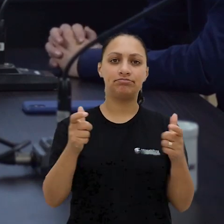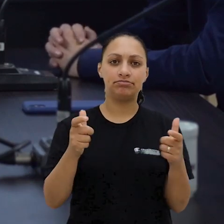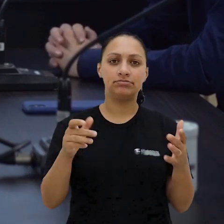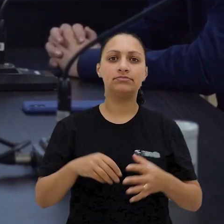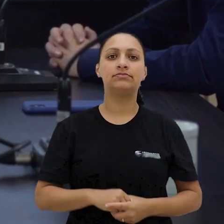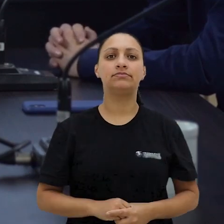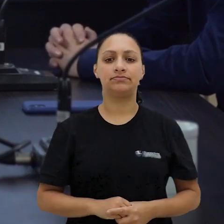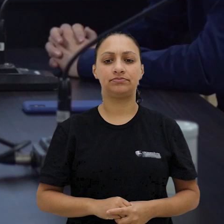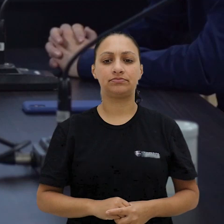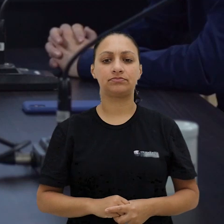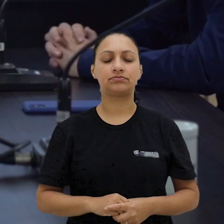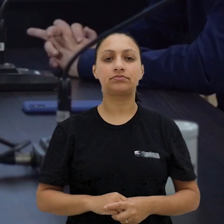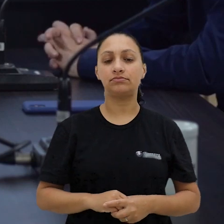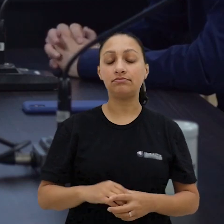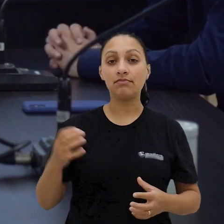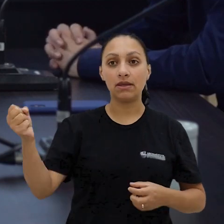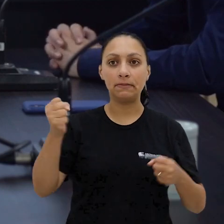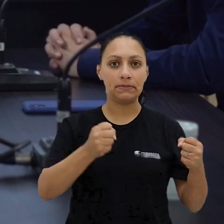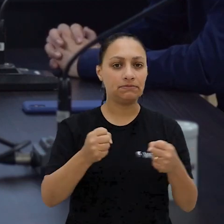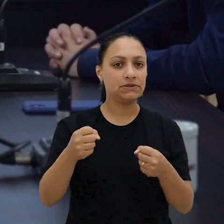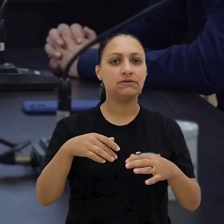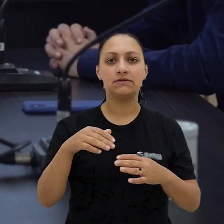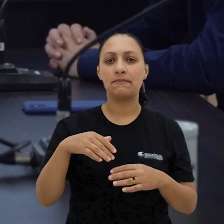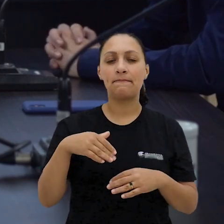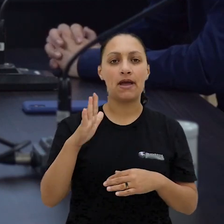dentro do parque, trazendo mais pessoas,